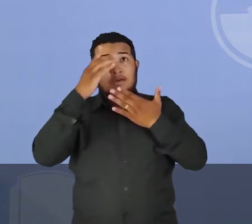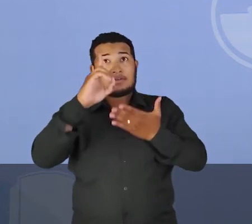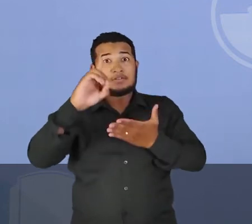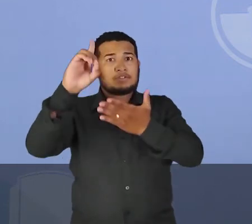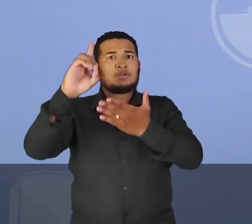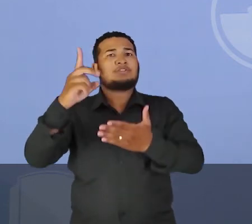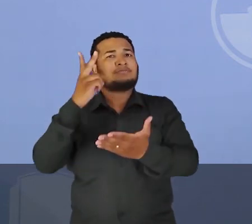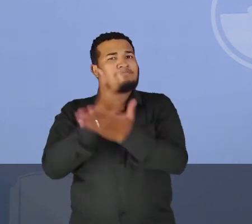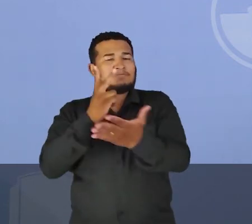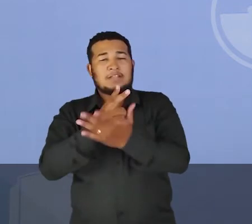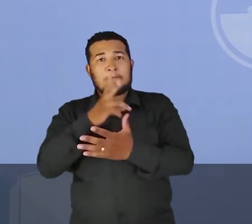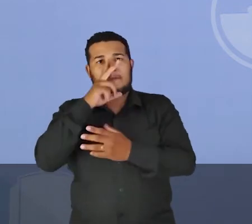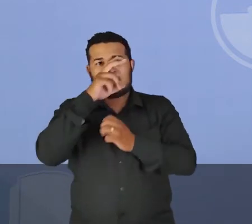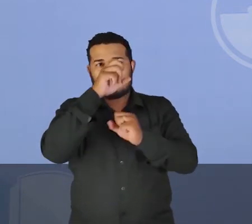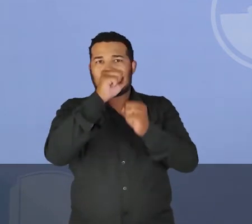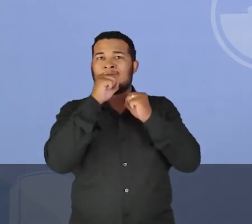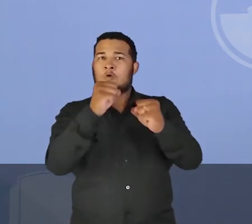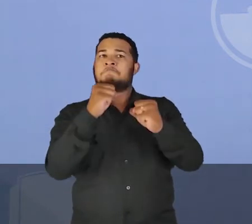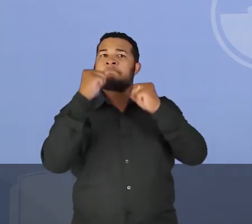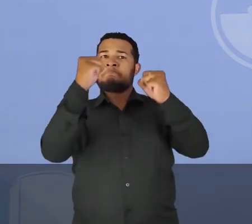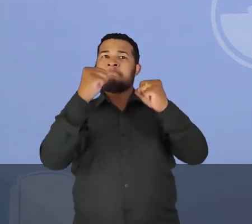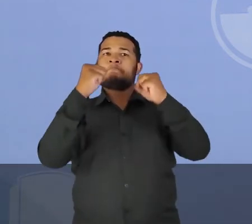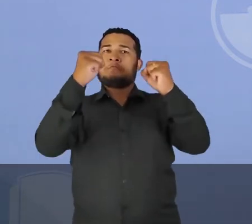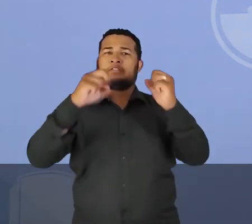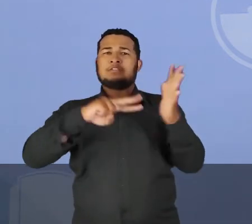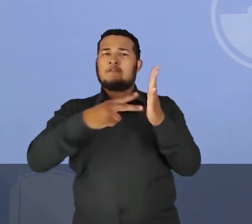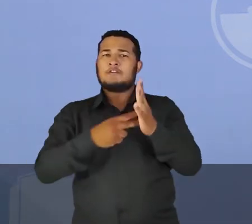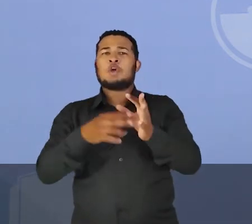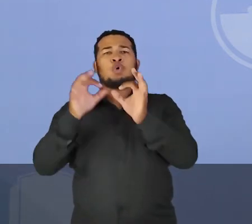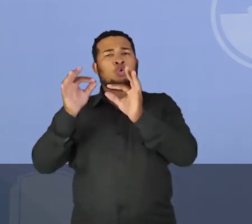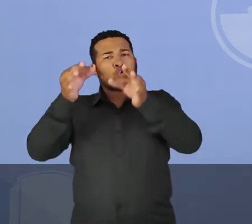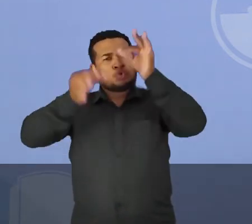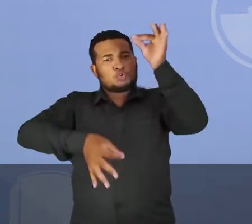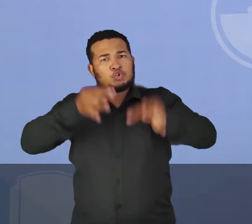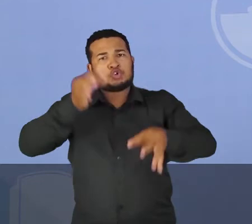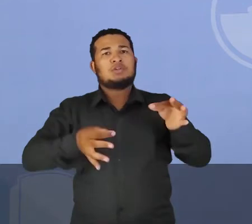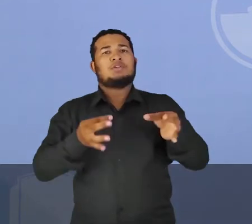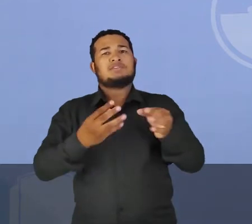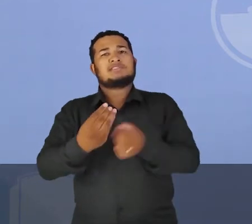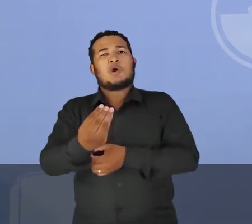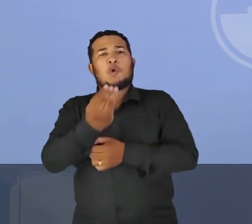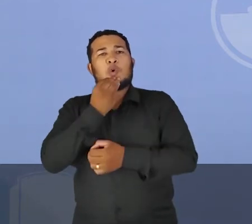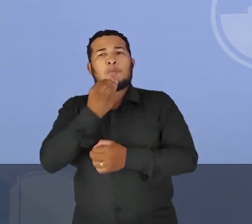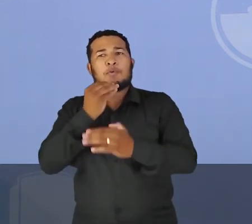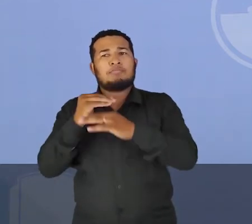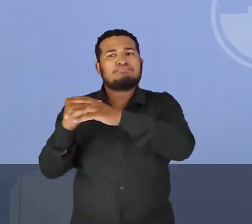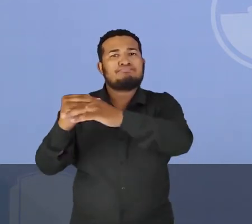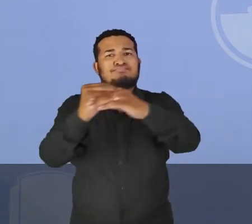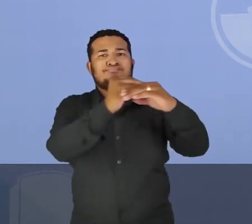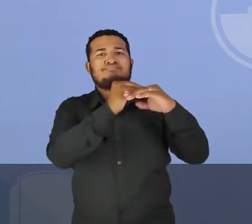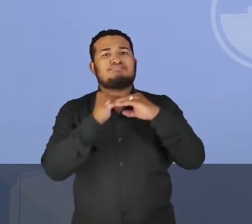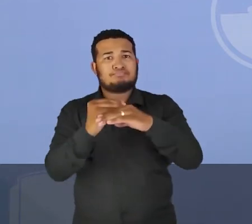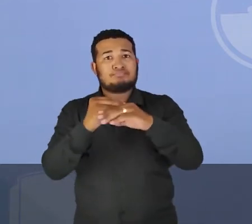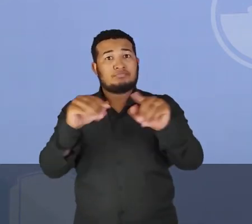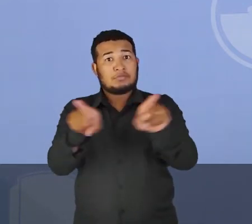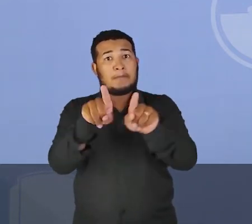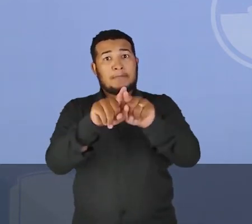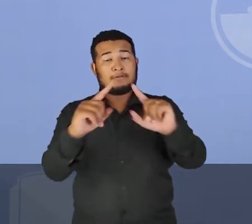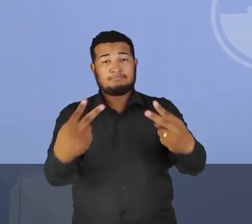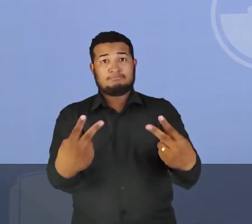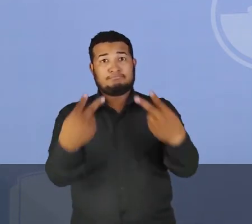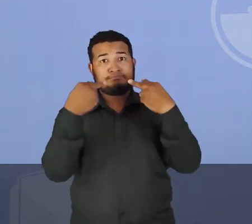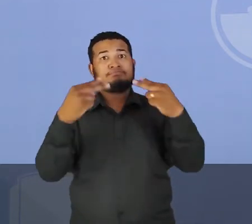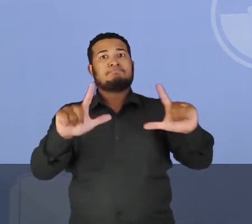mais fortalecido, que vem reivindicando justiça, oportunidades iguais e também visibilidade,